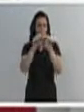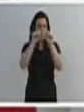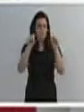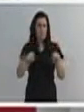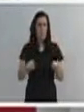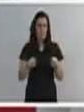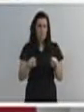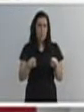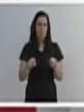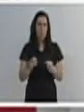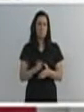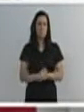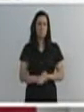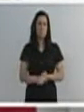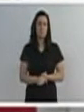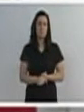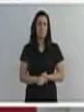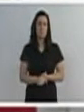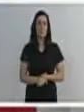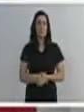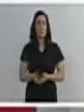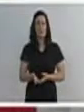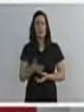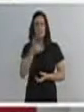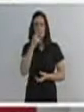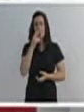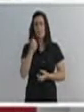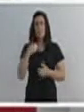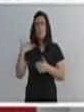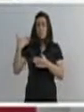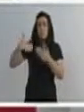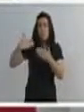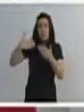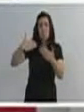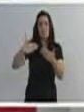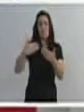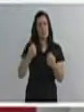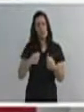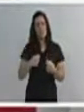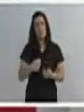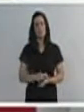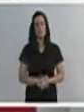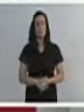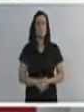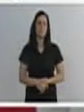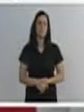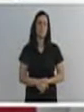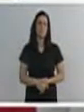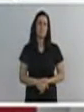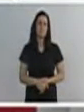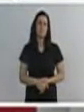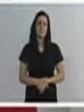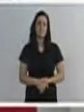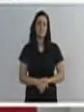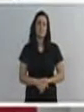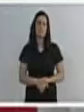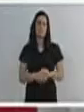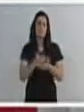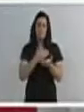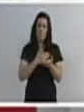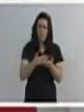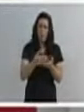sistema republicano de governo, que ainda é uma criança. Ainda é uma criança. Nós nascemos num sistema, depois da Constituição